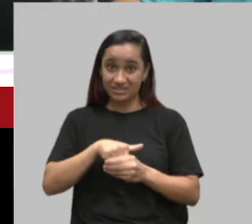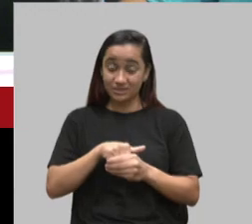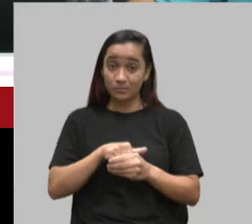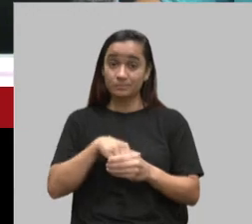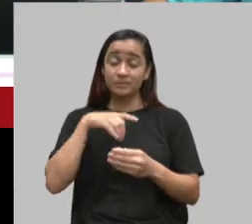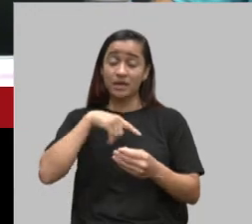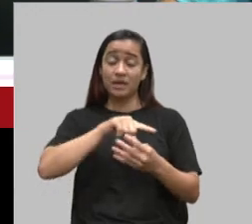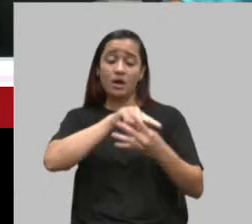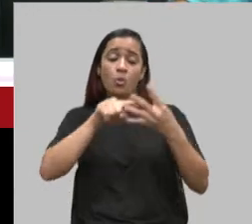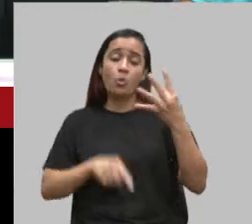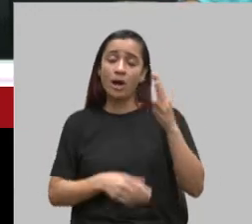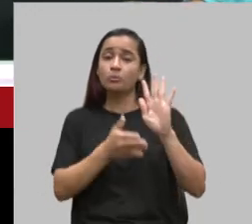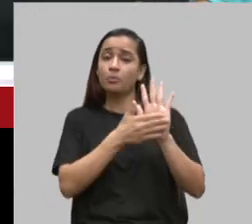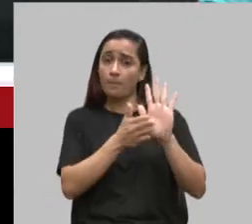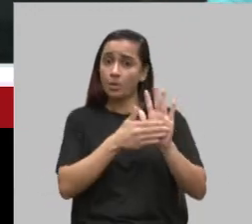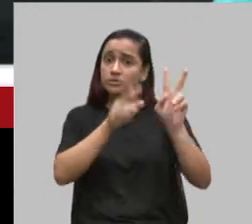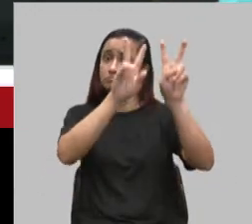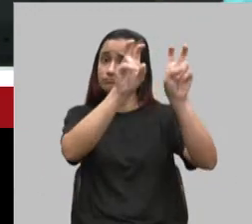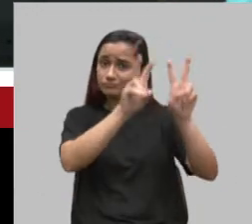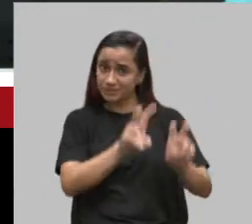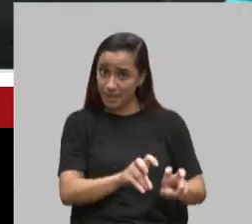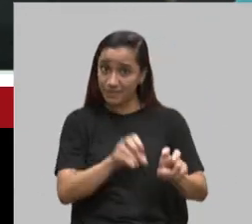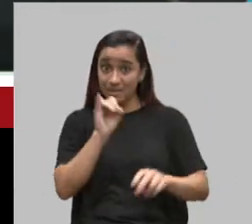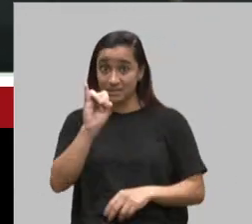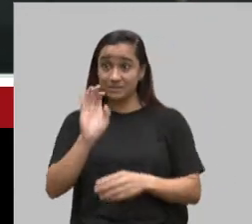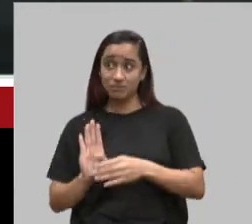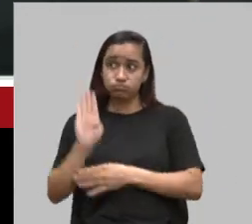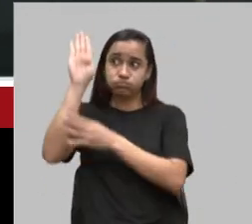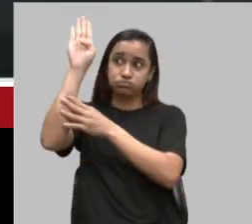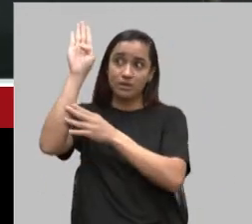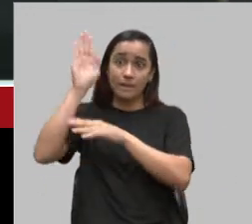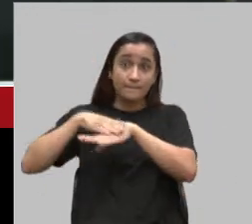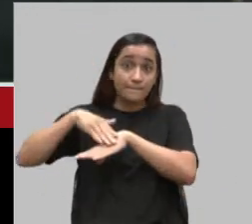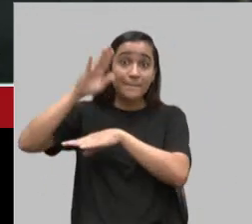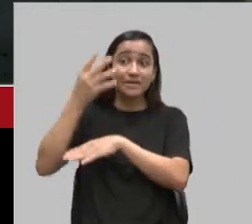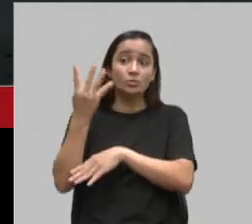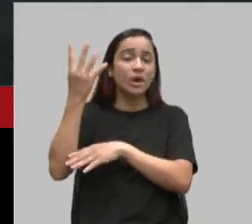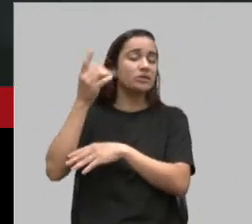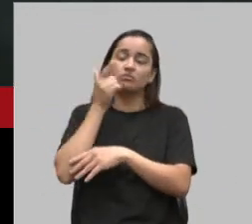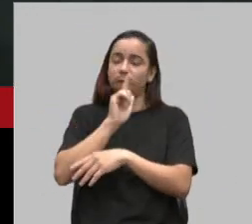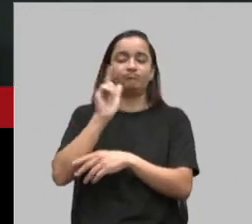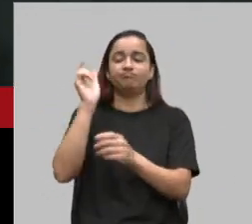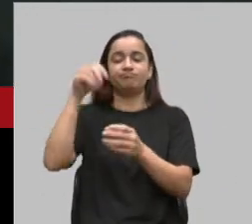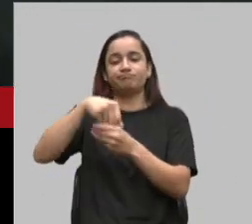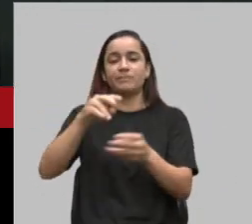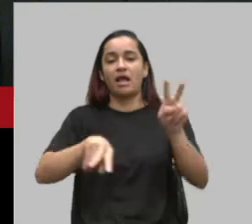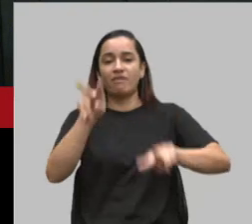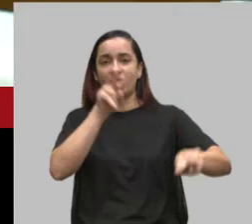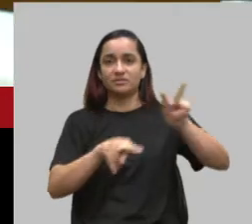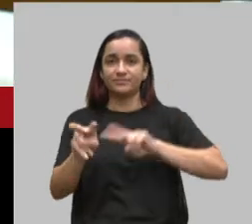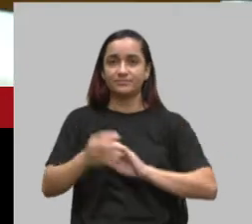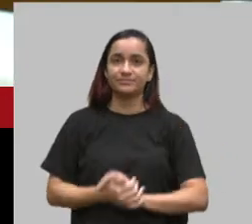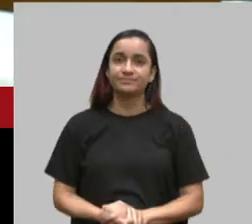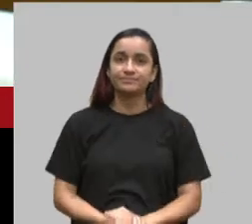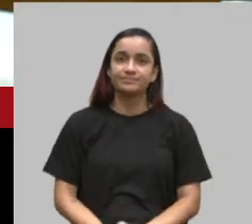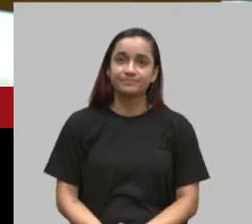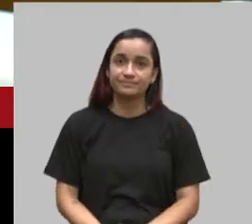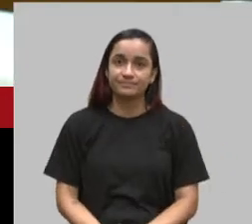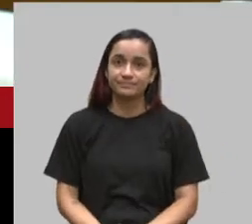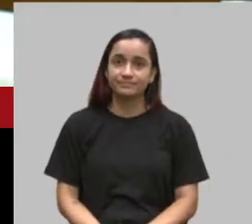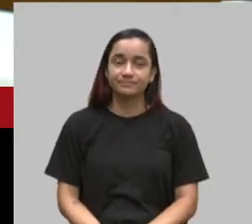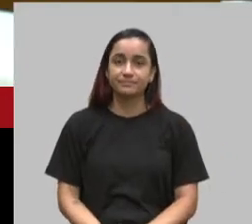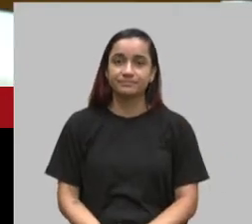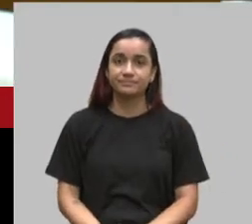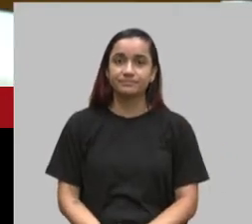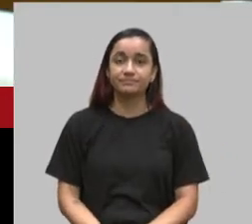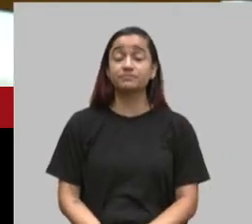por subtema cédulas que contenham marcações acima desse número não serão consideradas na apuração